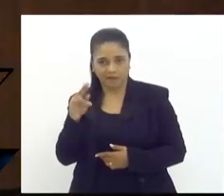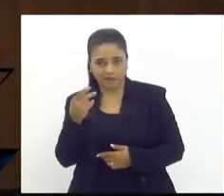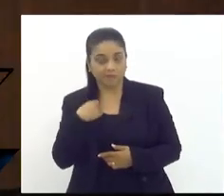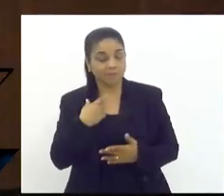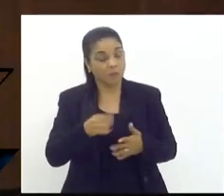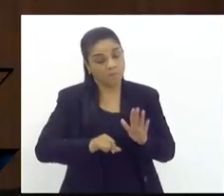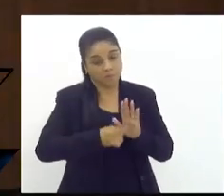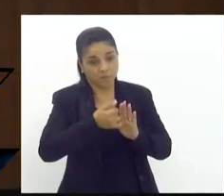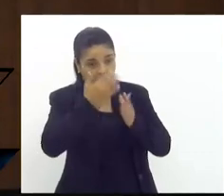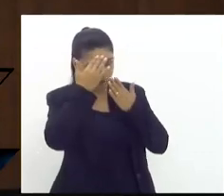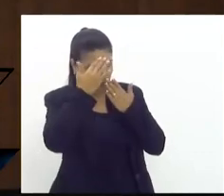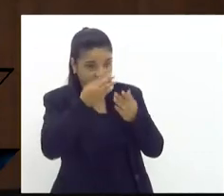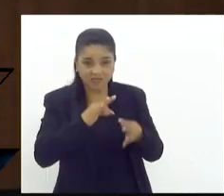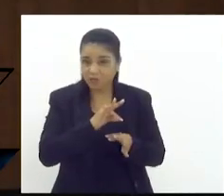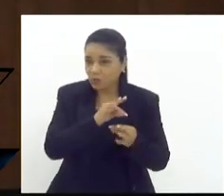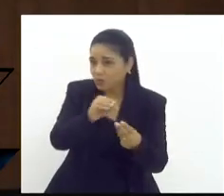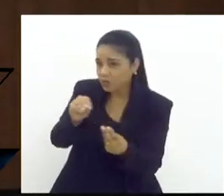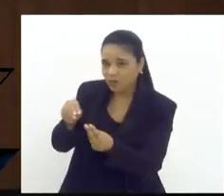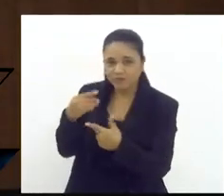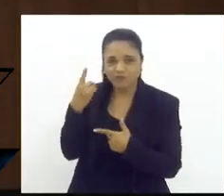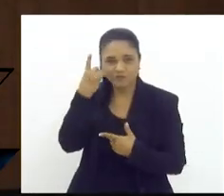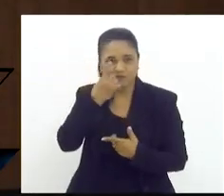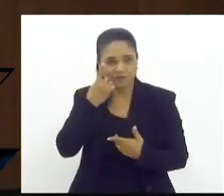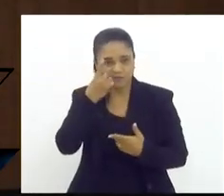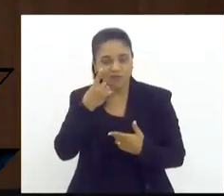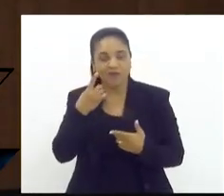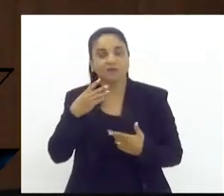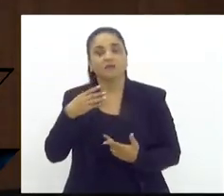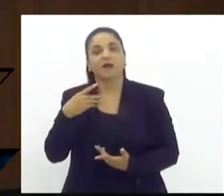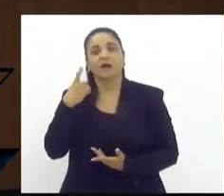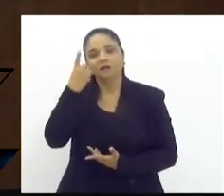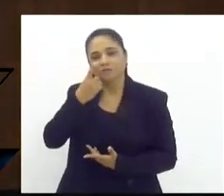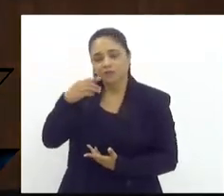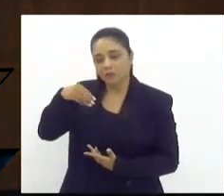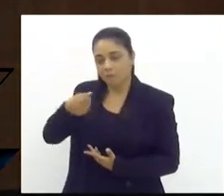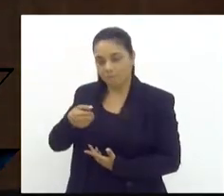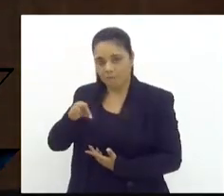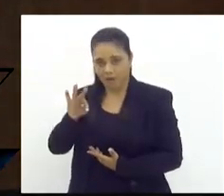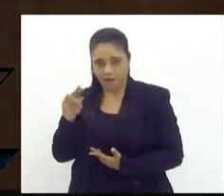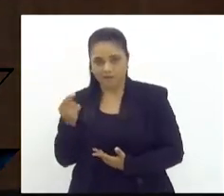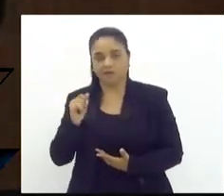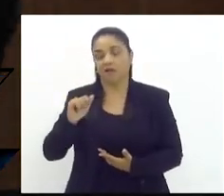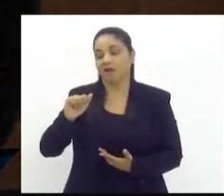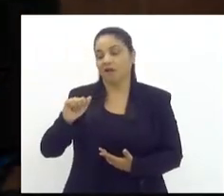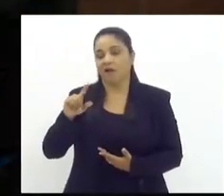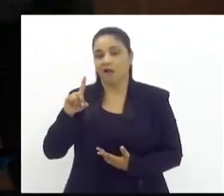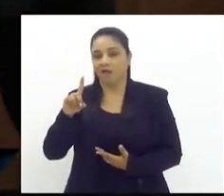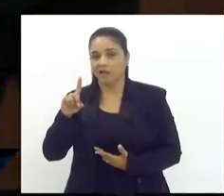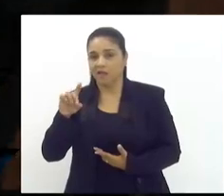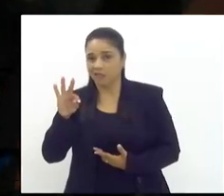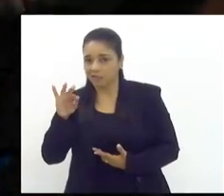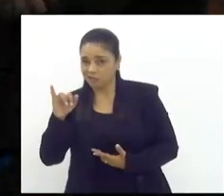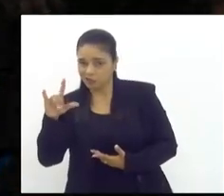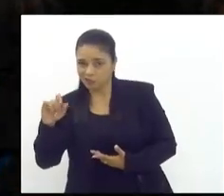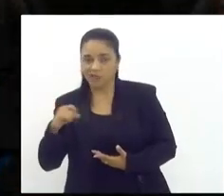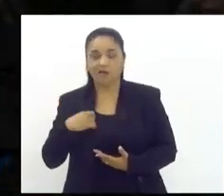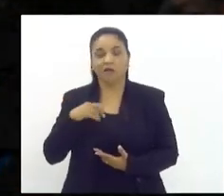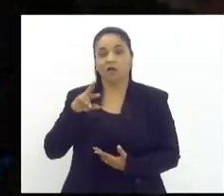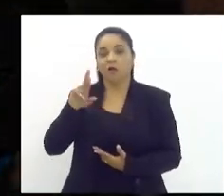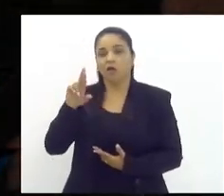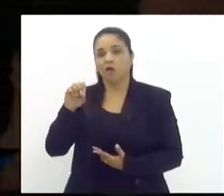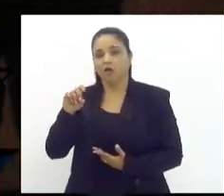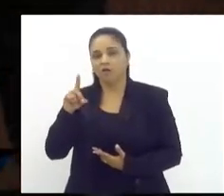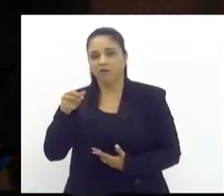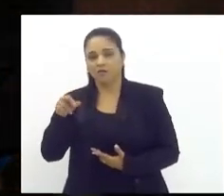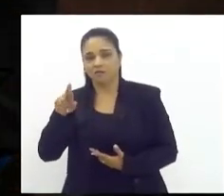a todos os deputados e também agradecer a Marta Átila ao Serginho Rodrigo especial que tinham